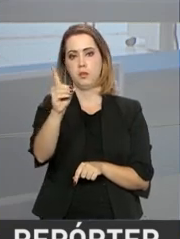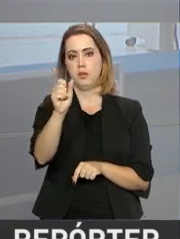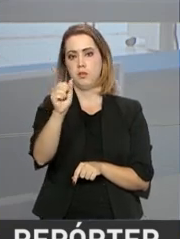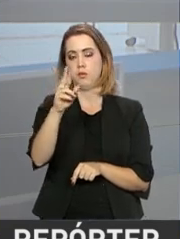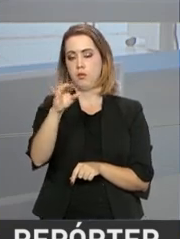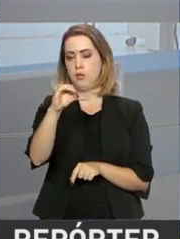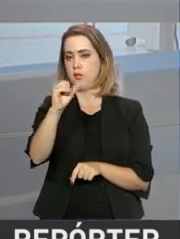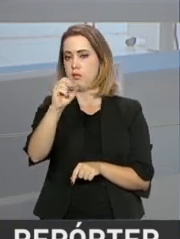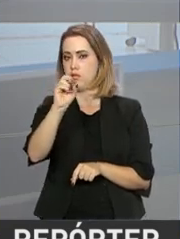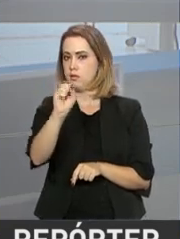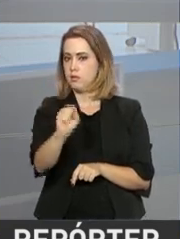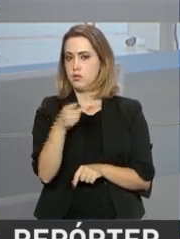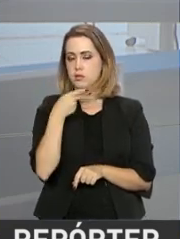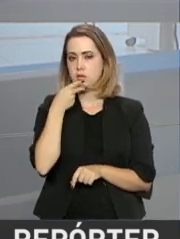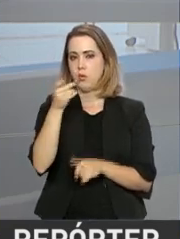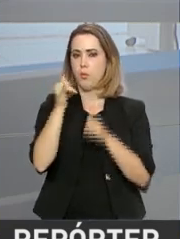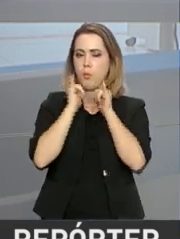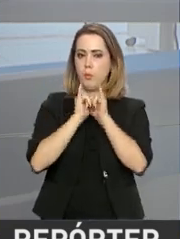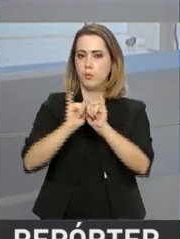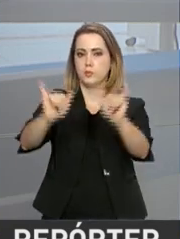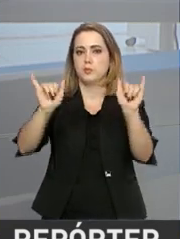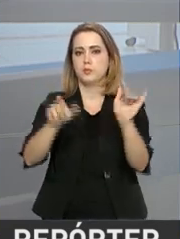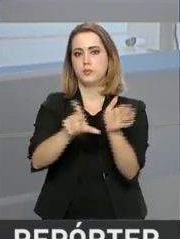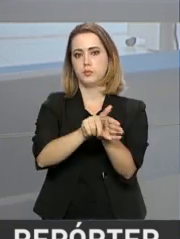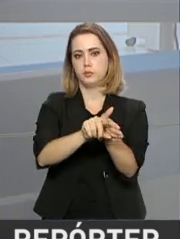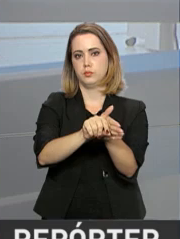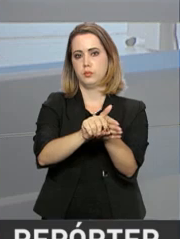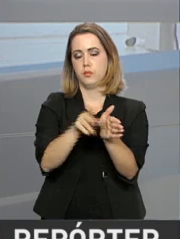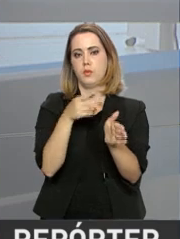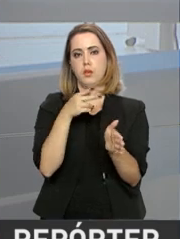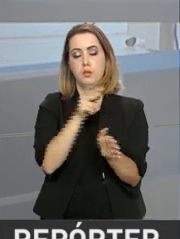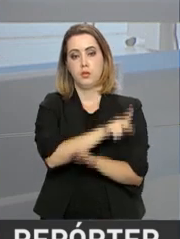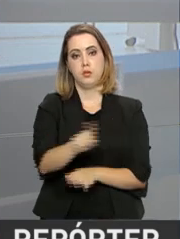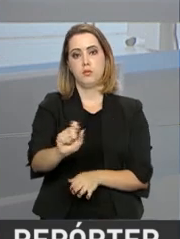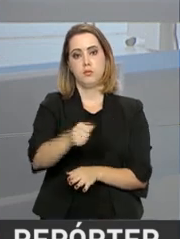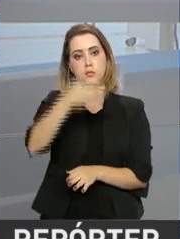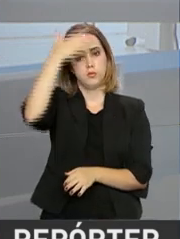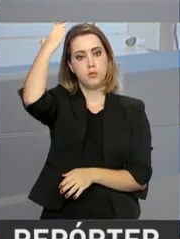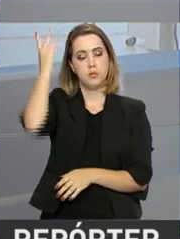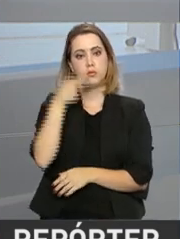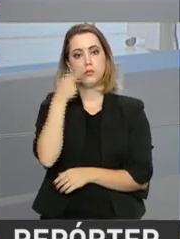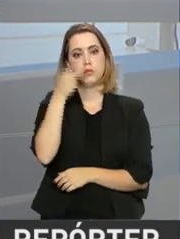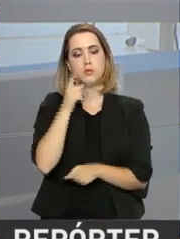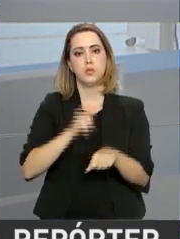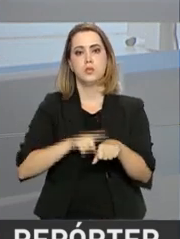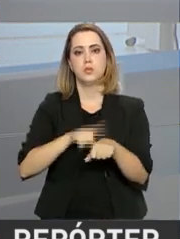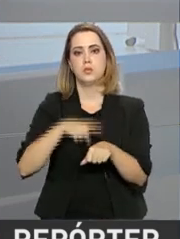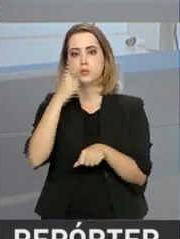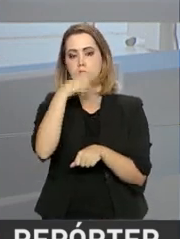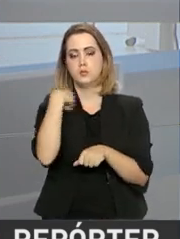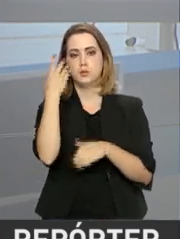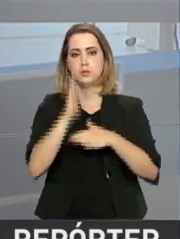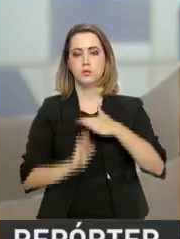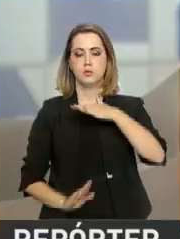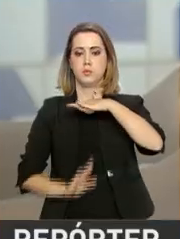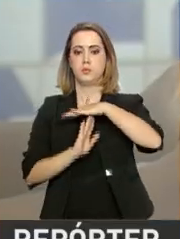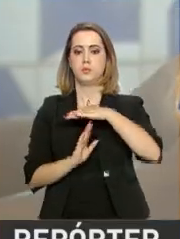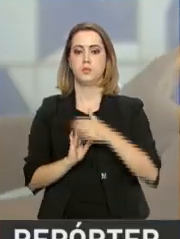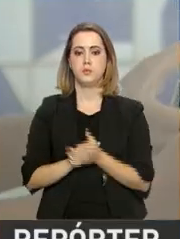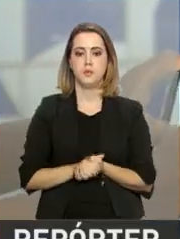gastos públicos transmitiu uma mensagem do presidente Michel Temer esclarecendo o tempo de duração da